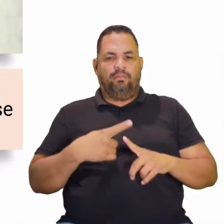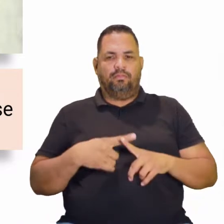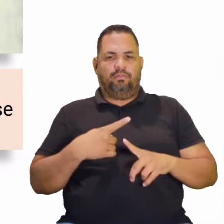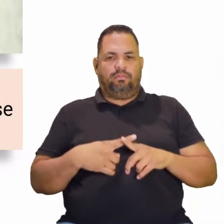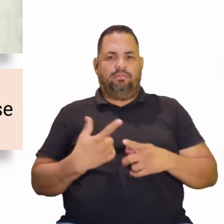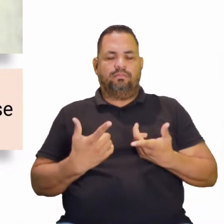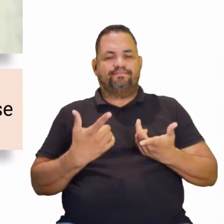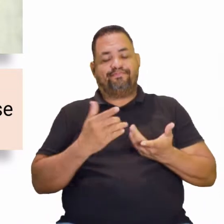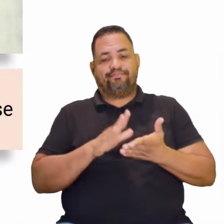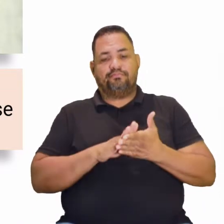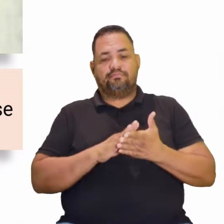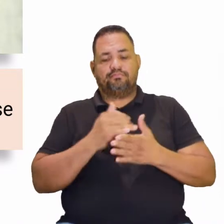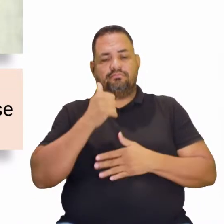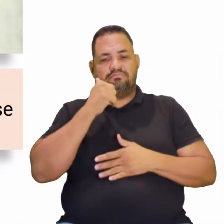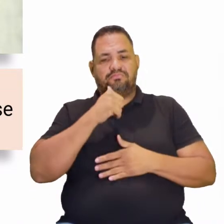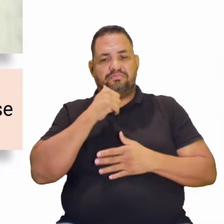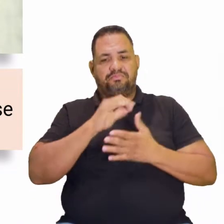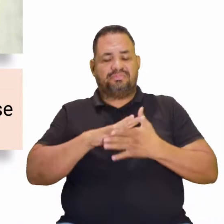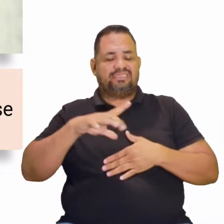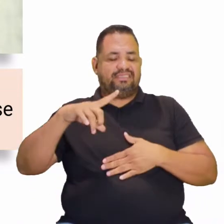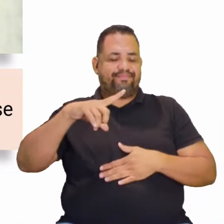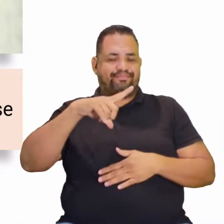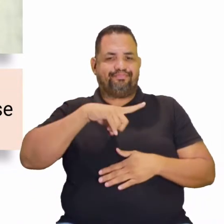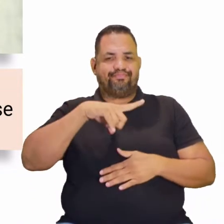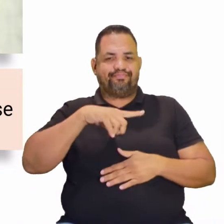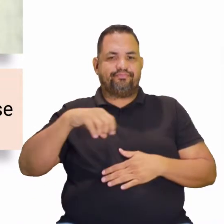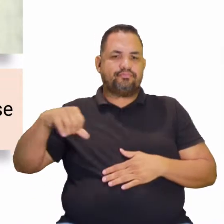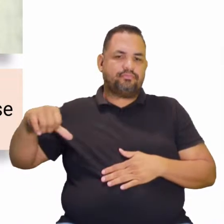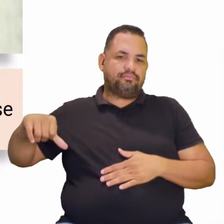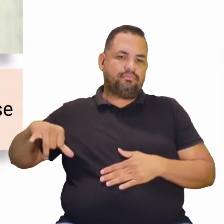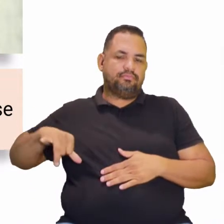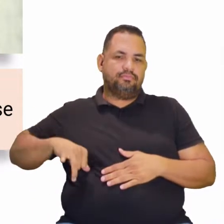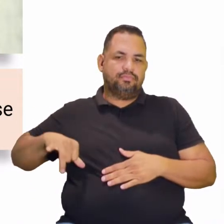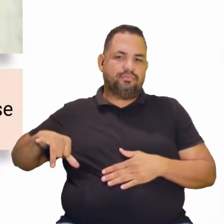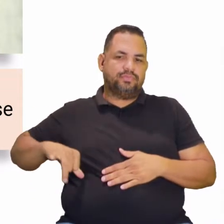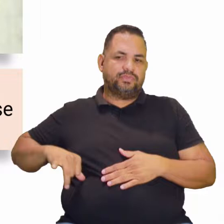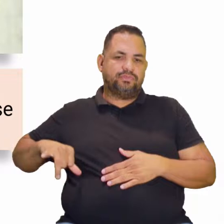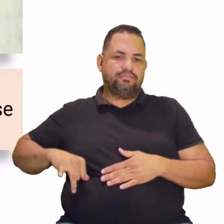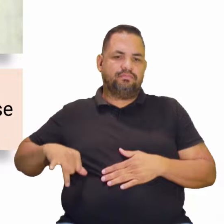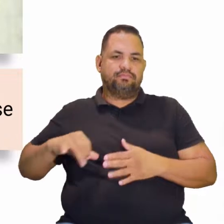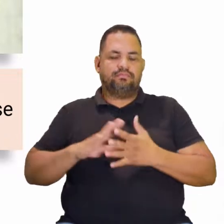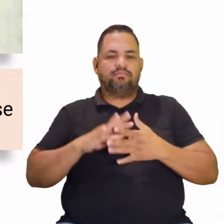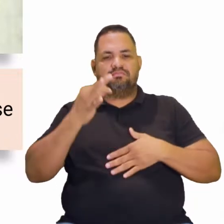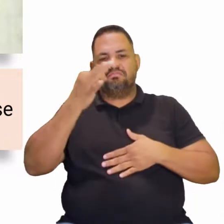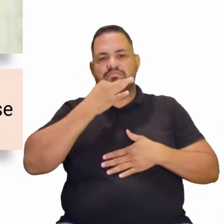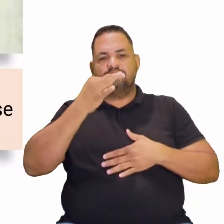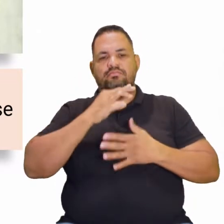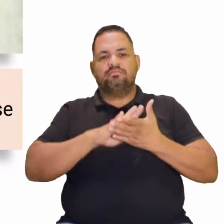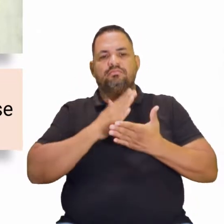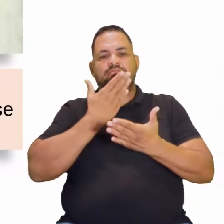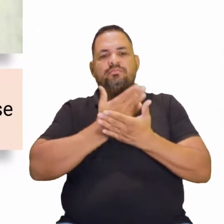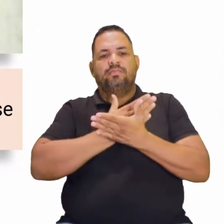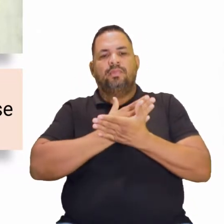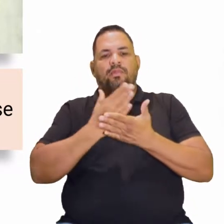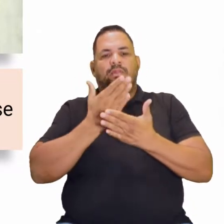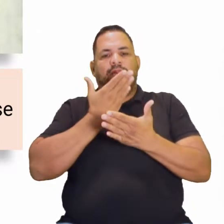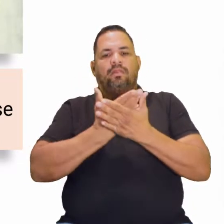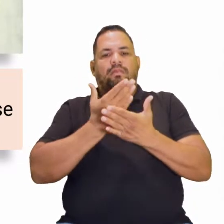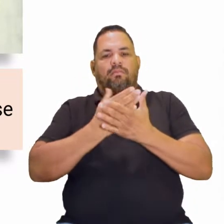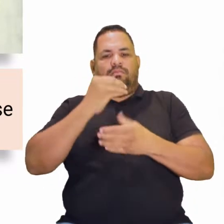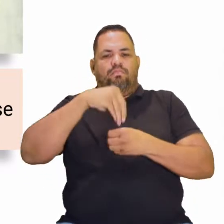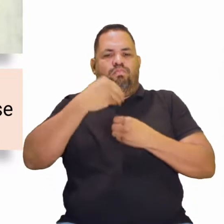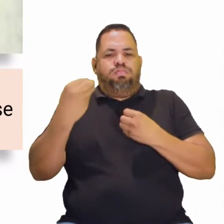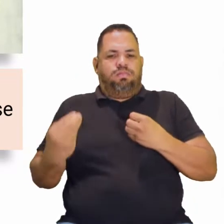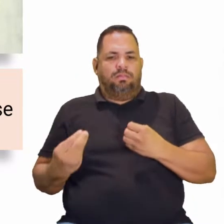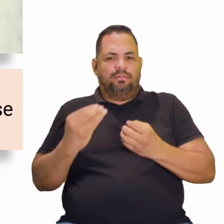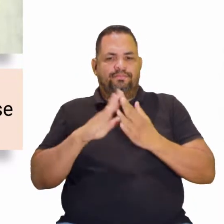bem vistas, enfim, sofriam críticas, mas ela se iniciou os seus estudos fora do Brasil, lá